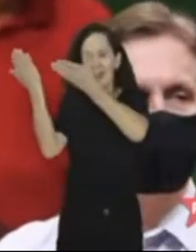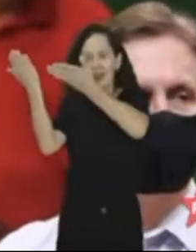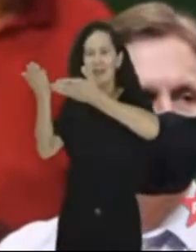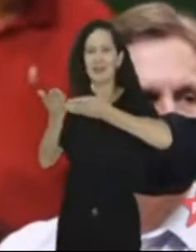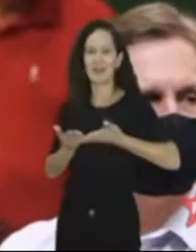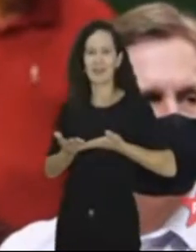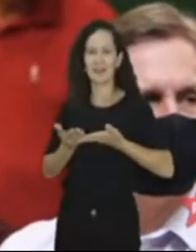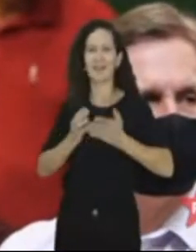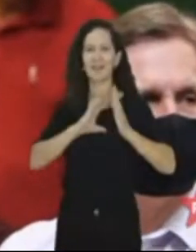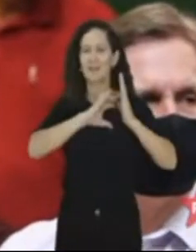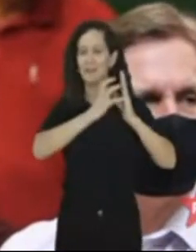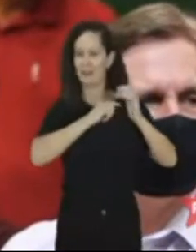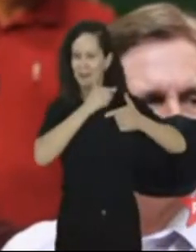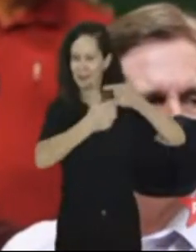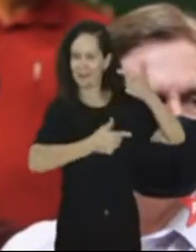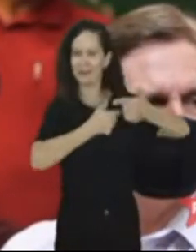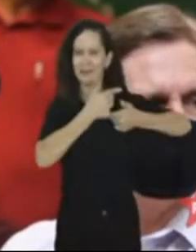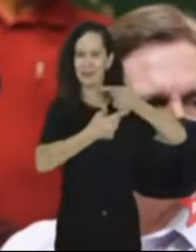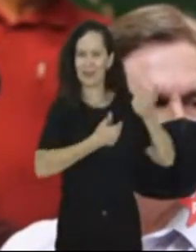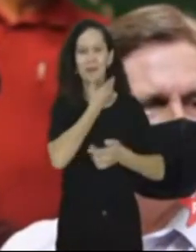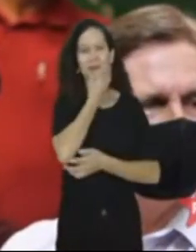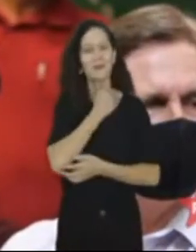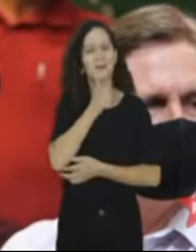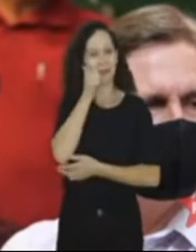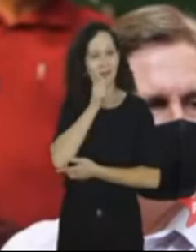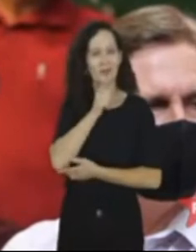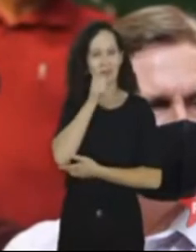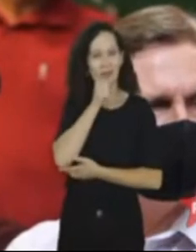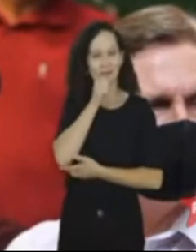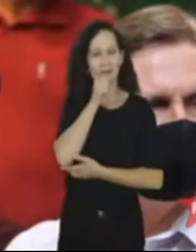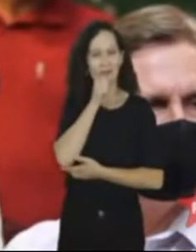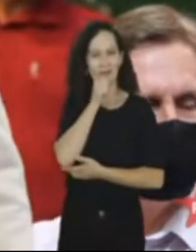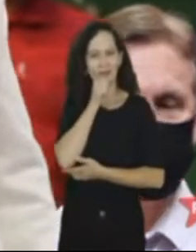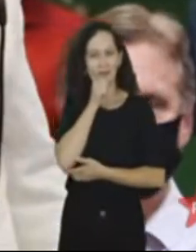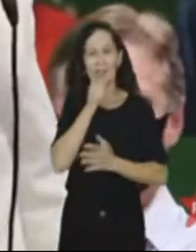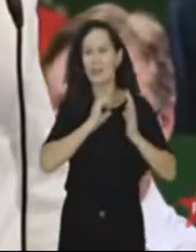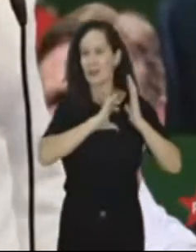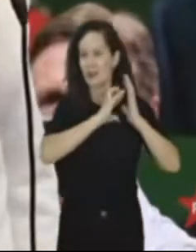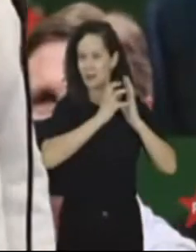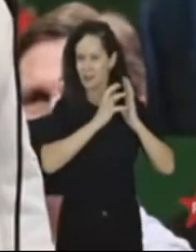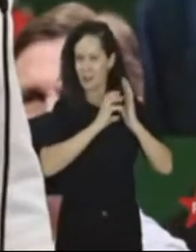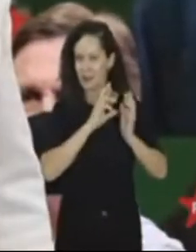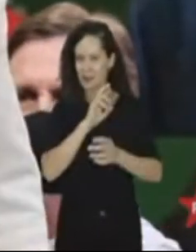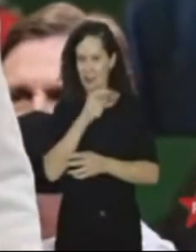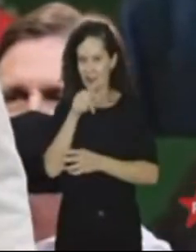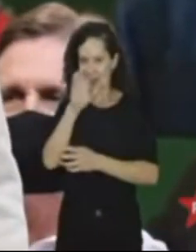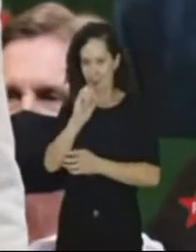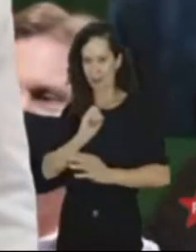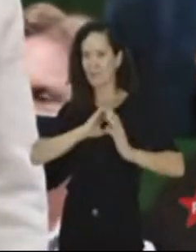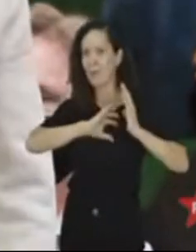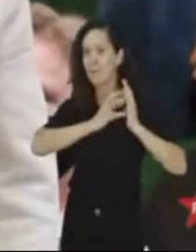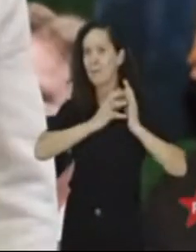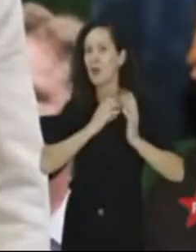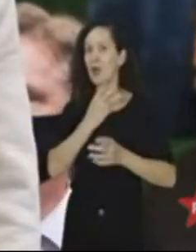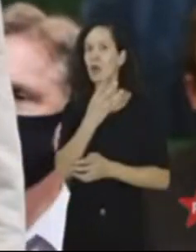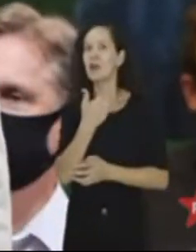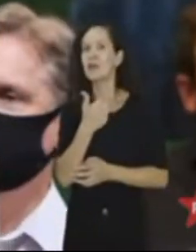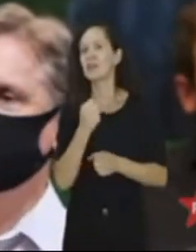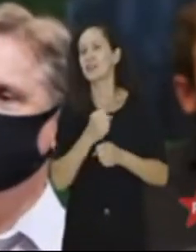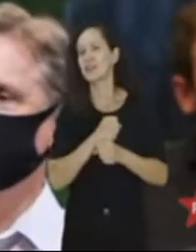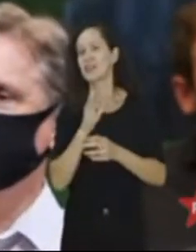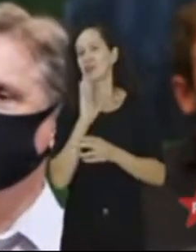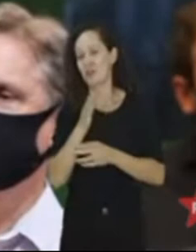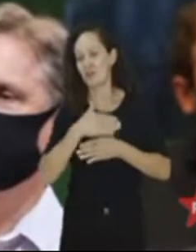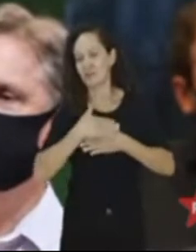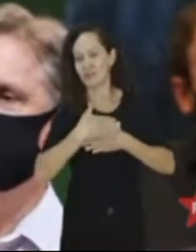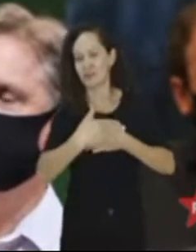dos Trabalhadores e das Trabalhadoras. Esse partido, Requião, é um partido de 42 anos. É um partido